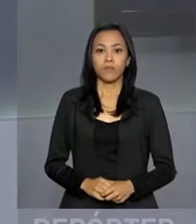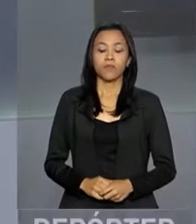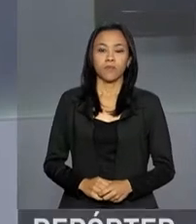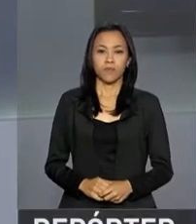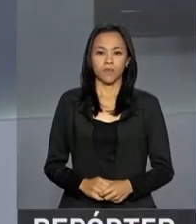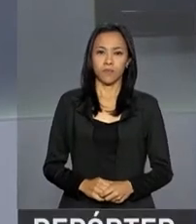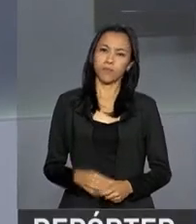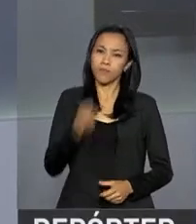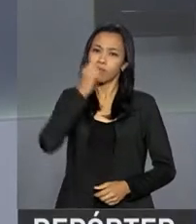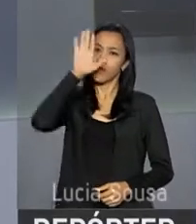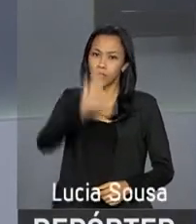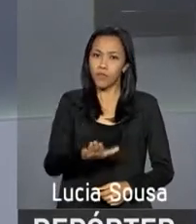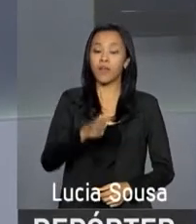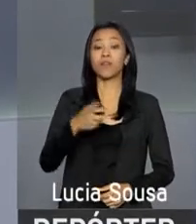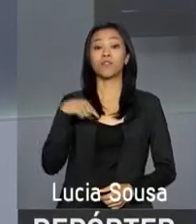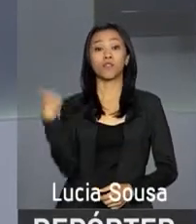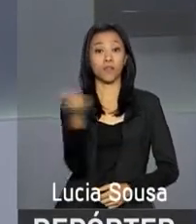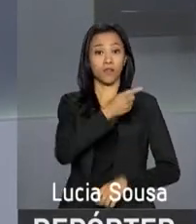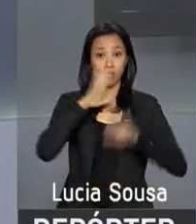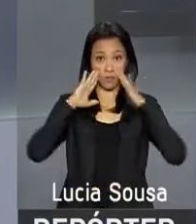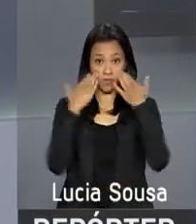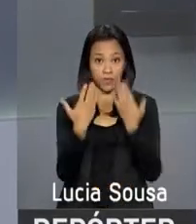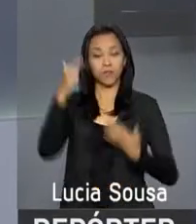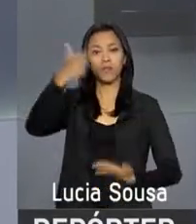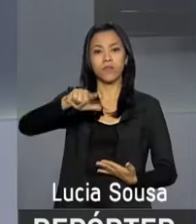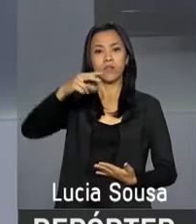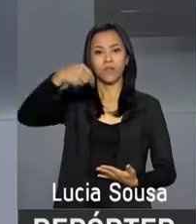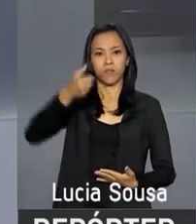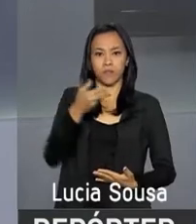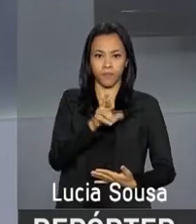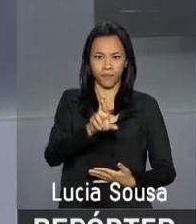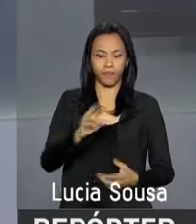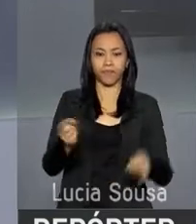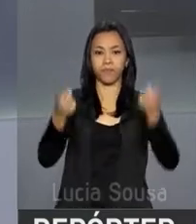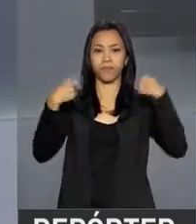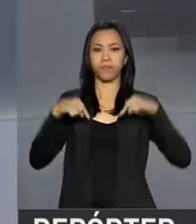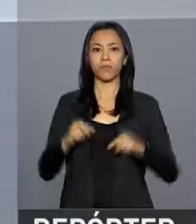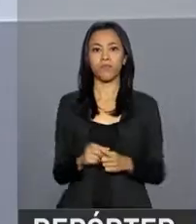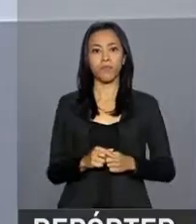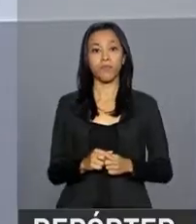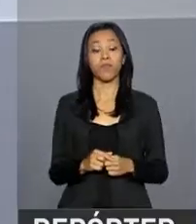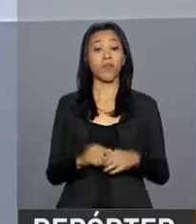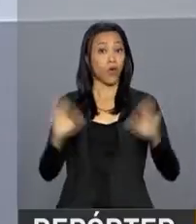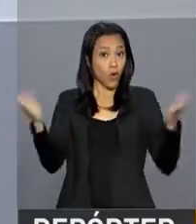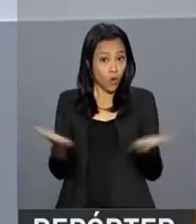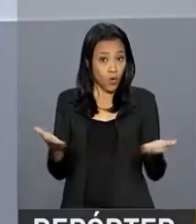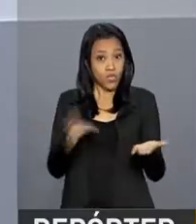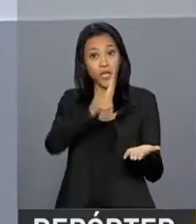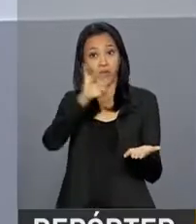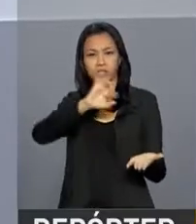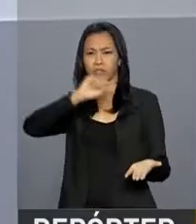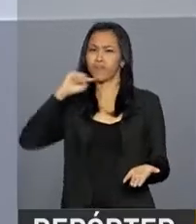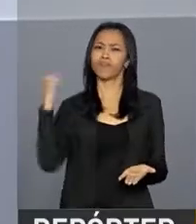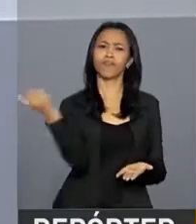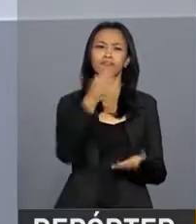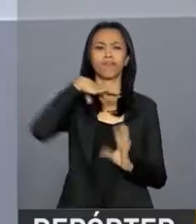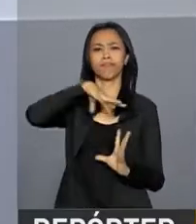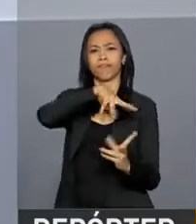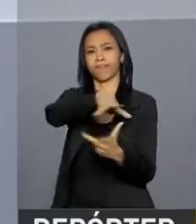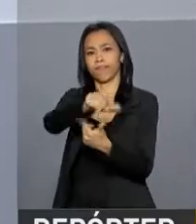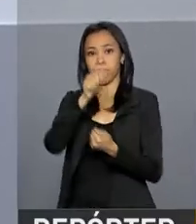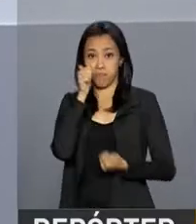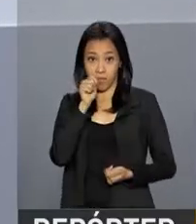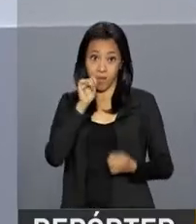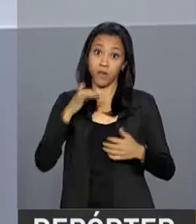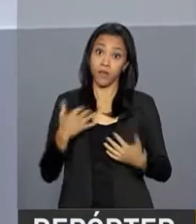olá boa tarde voltamos com mais uma edição do repórter nbr hoje é dia internacional da mulher e o